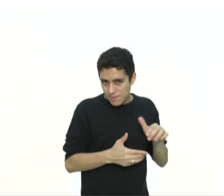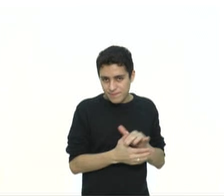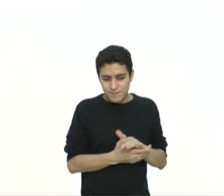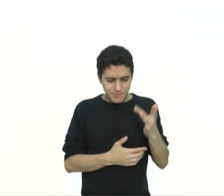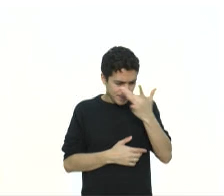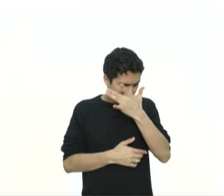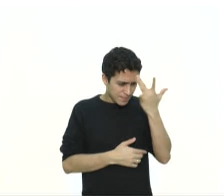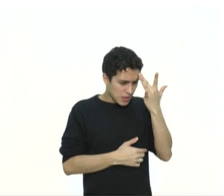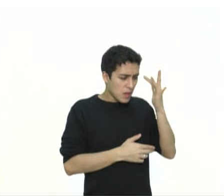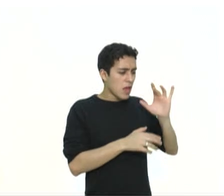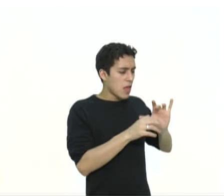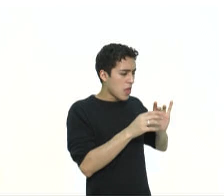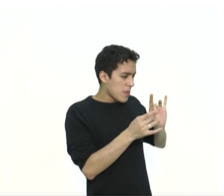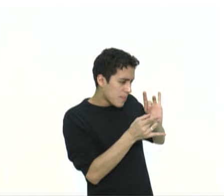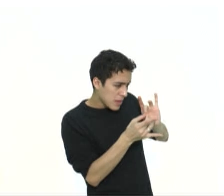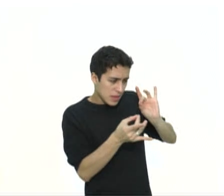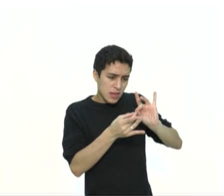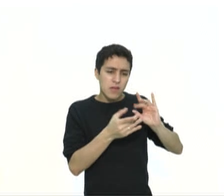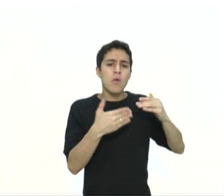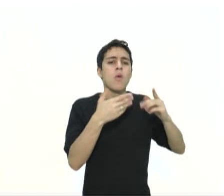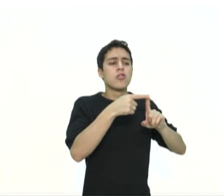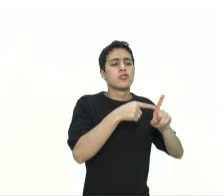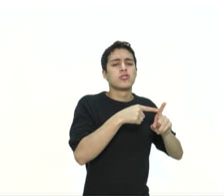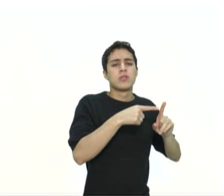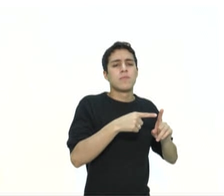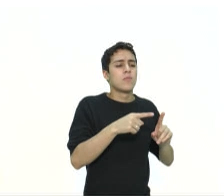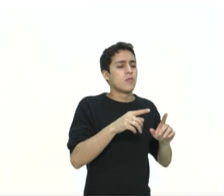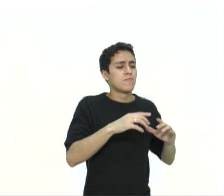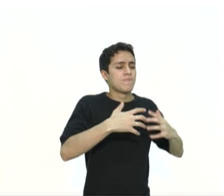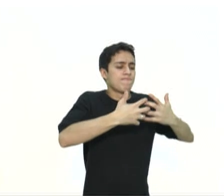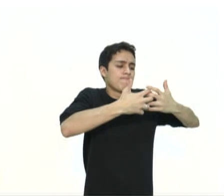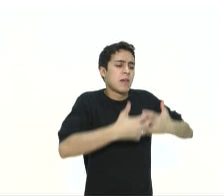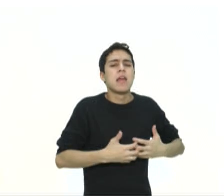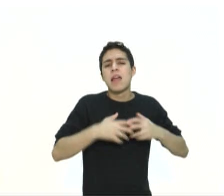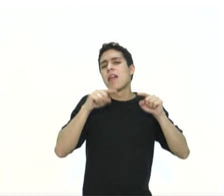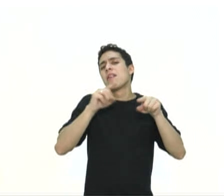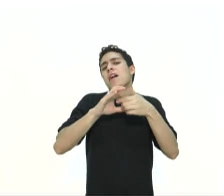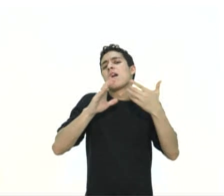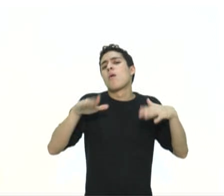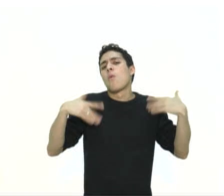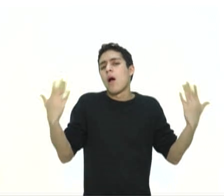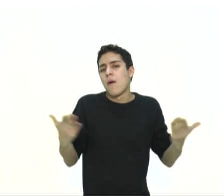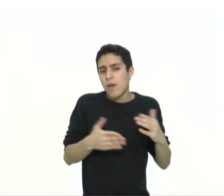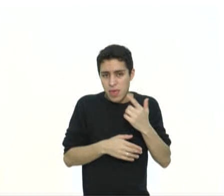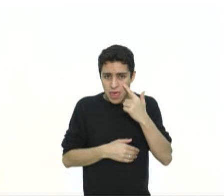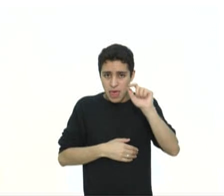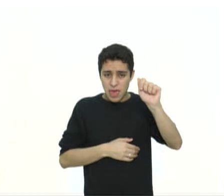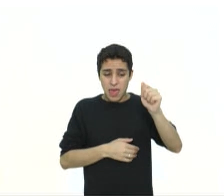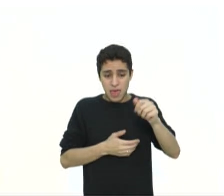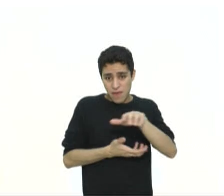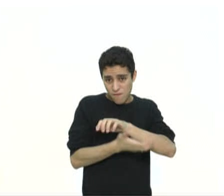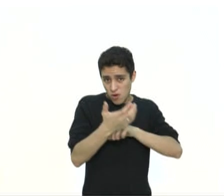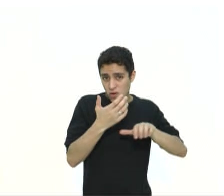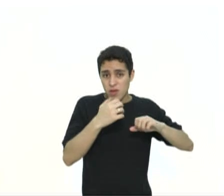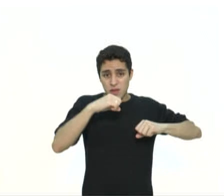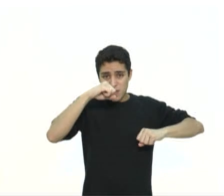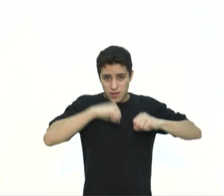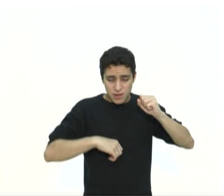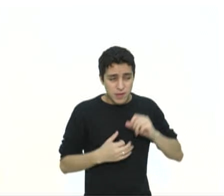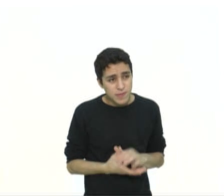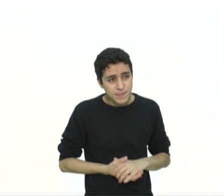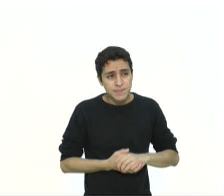especializados na operação determinados tipos de máquinas são características da letra A Revolução Industrial